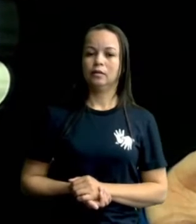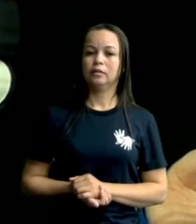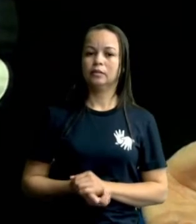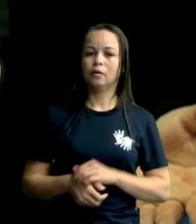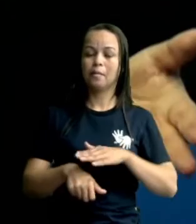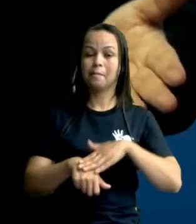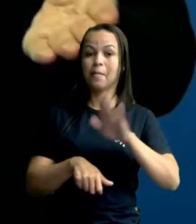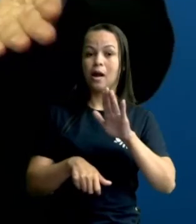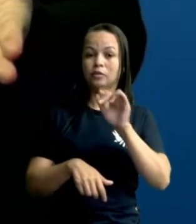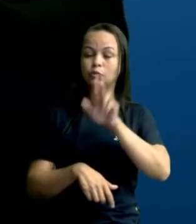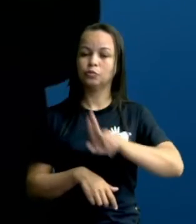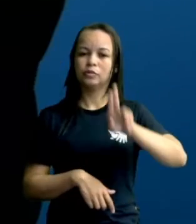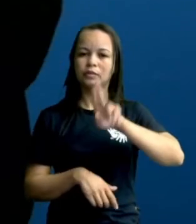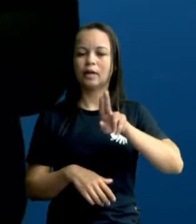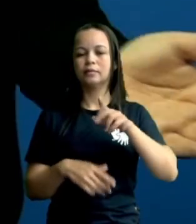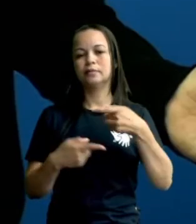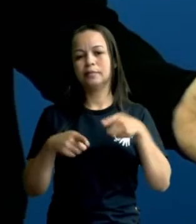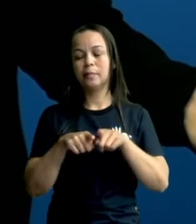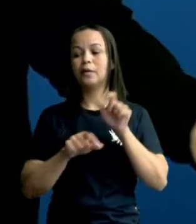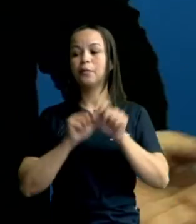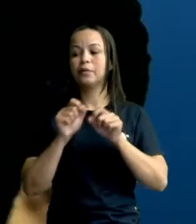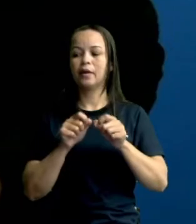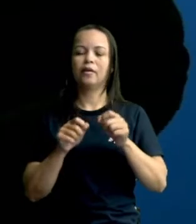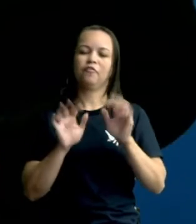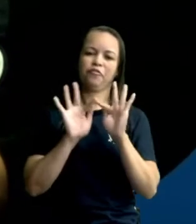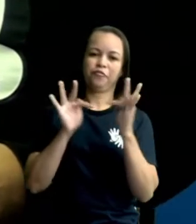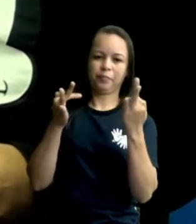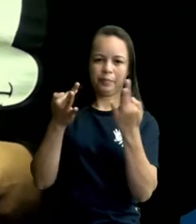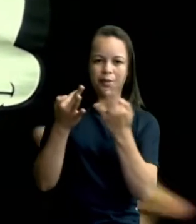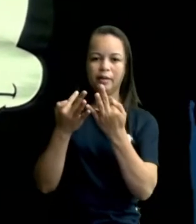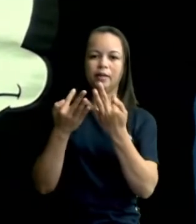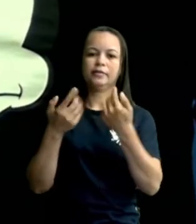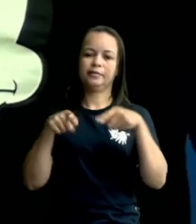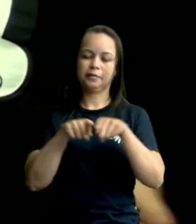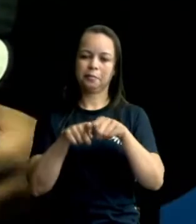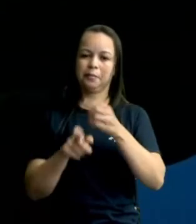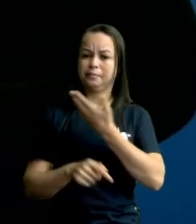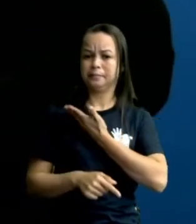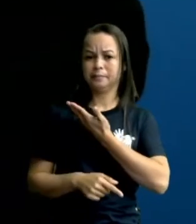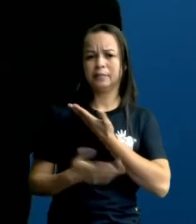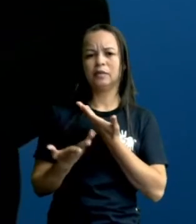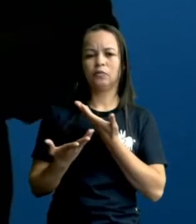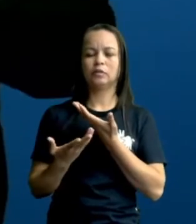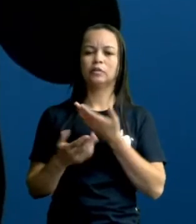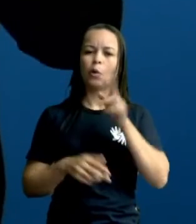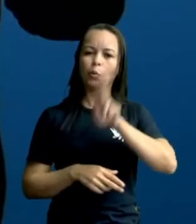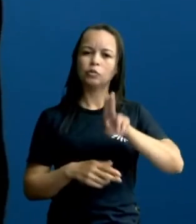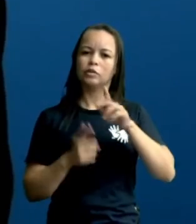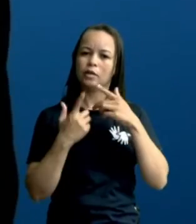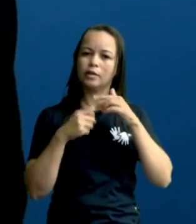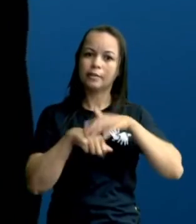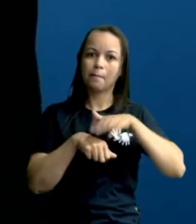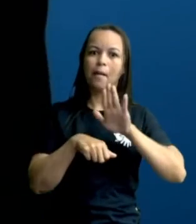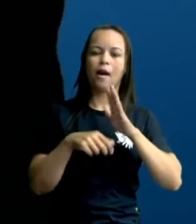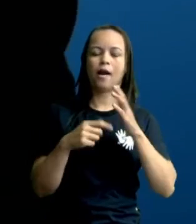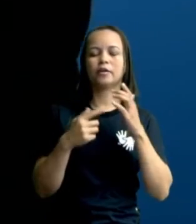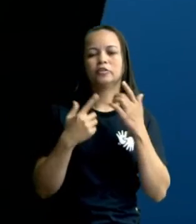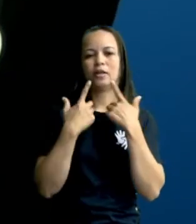mais utilizada? Familiares e amigos, né? São que a gente utiliza mais a linguagem informal, já que com